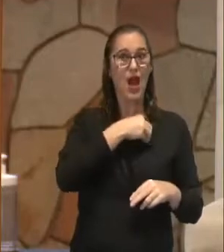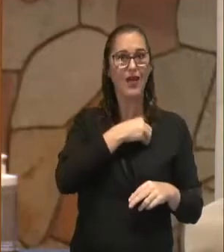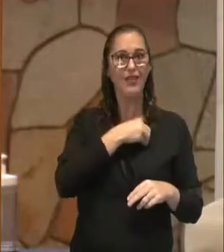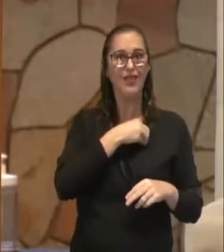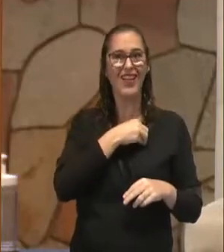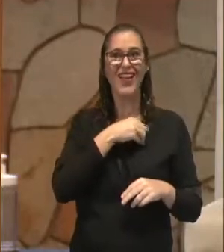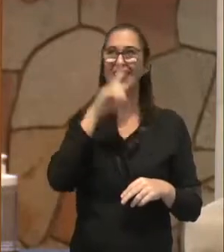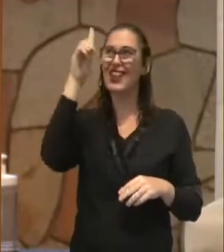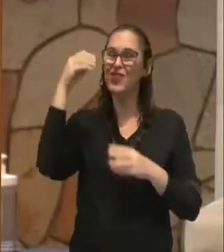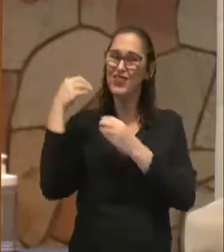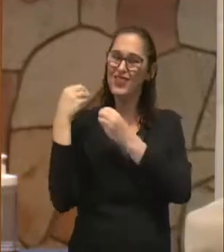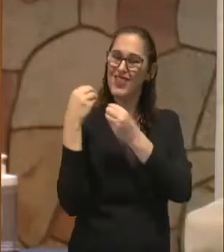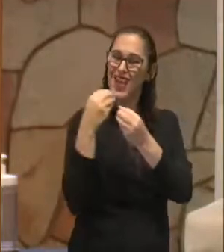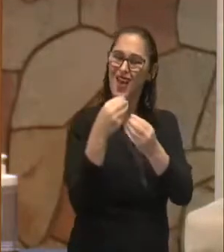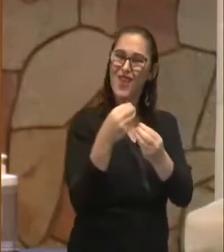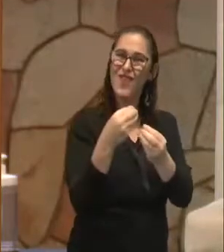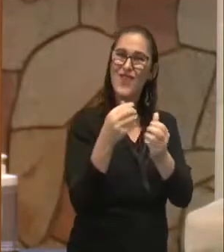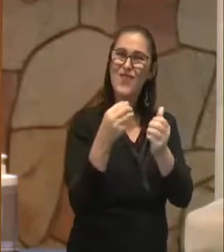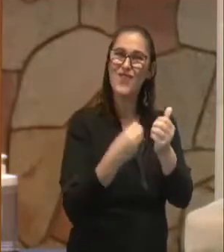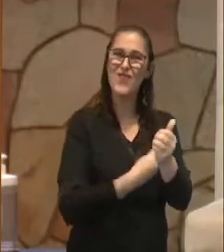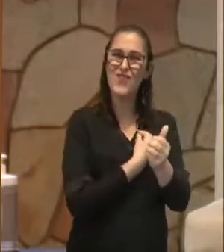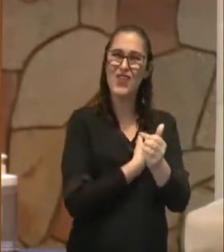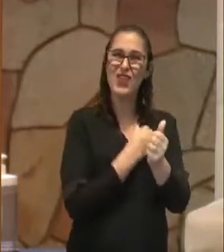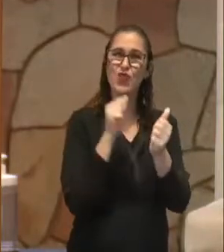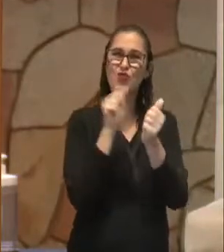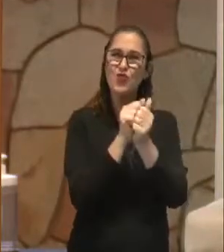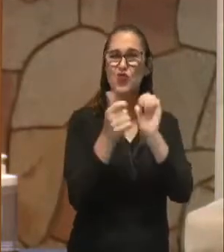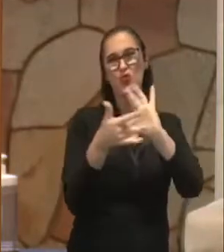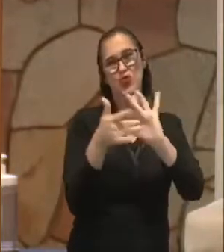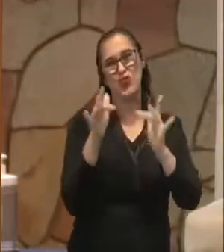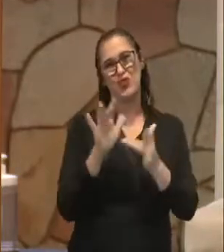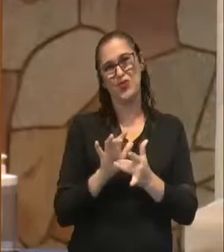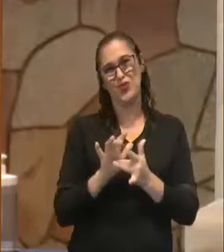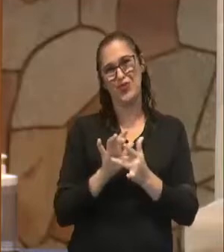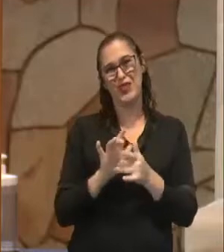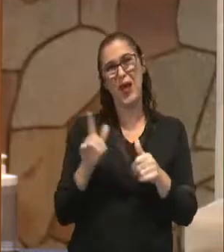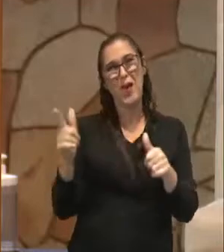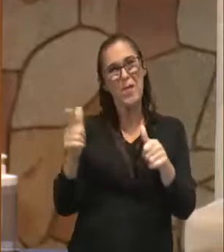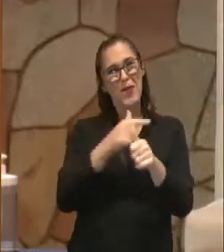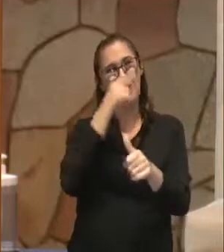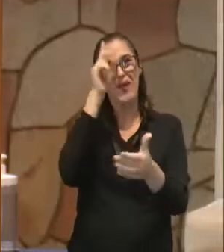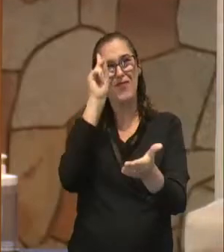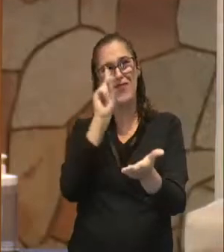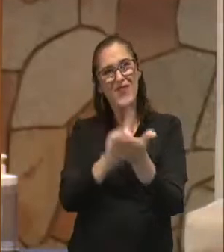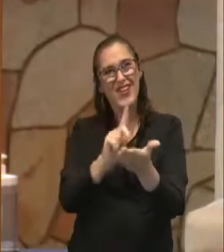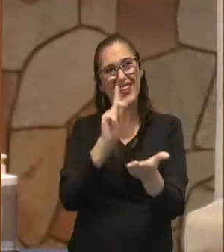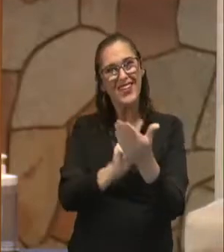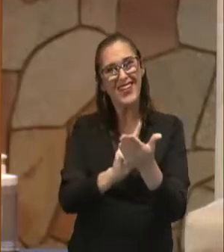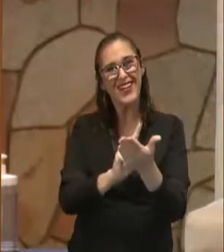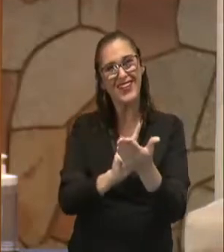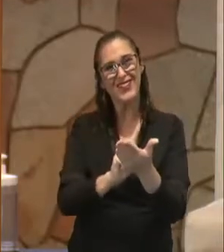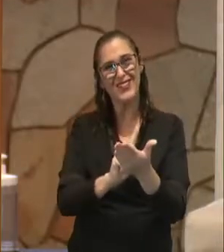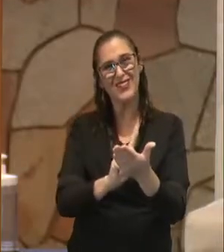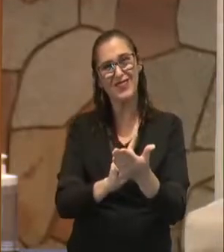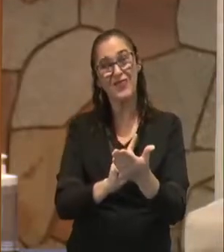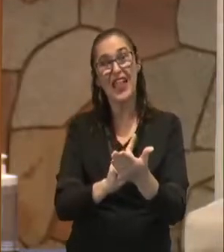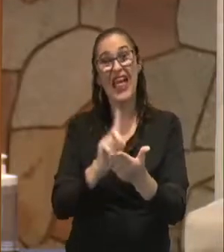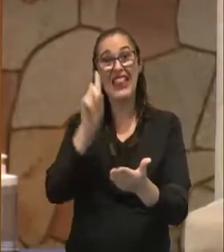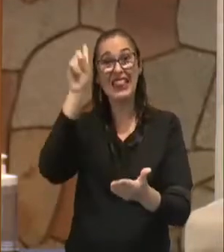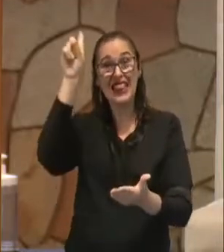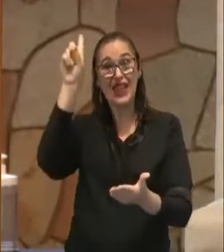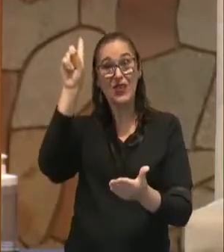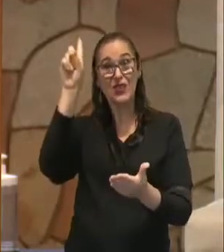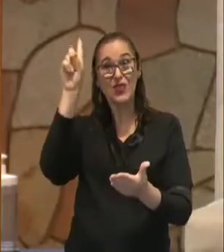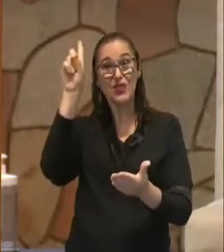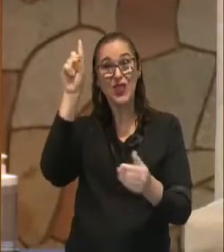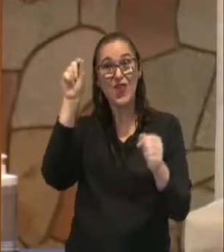vida juntamente com Cristo. Essa foi a primeira grande realidade que Deus fez em